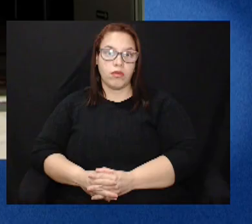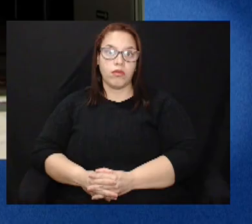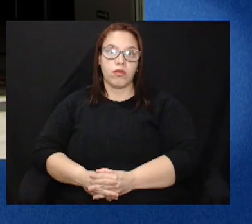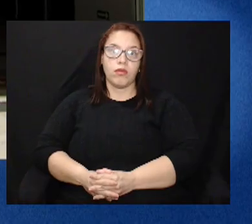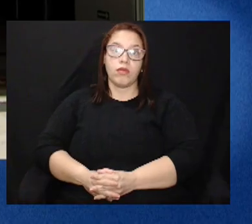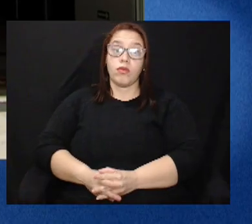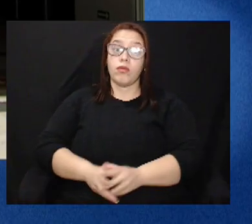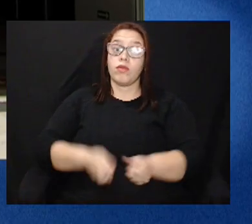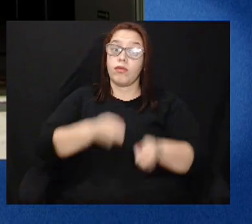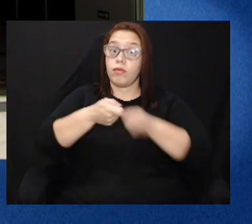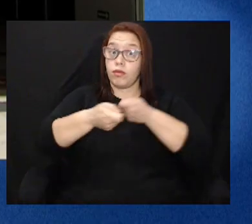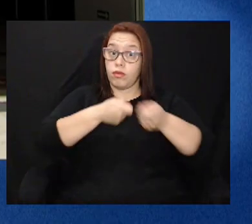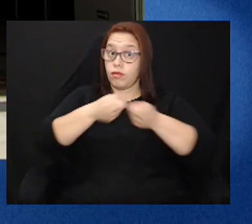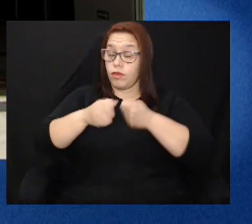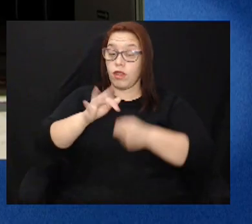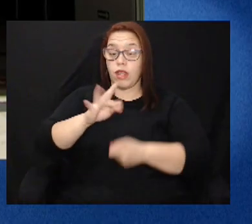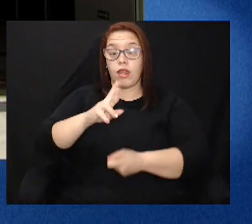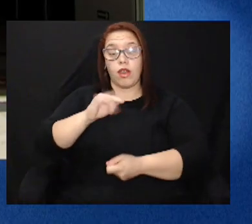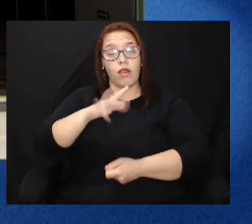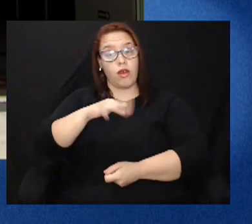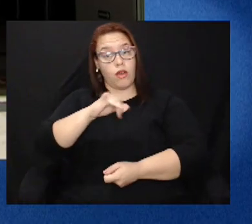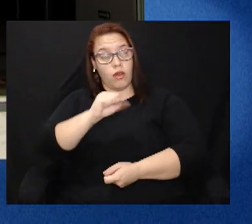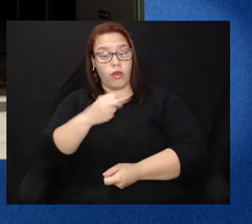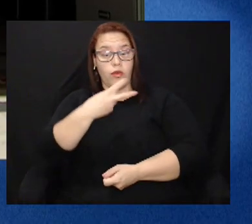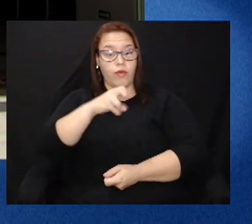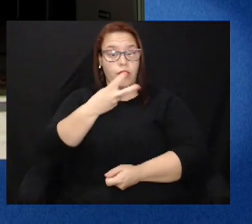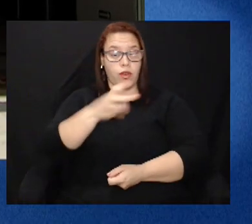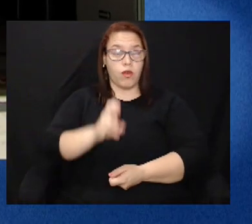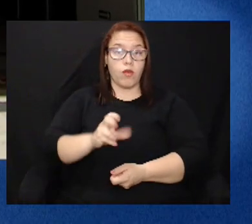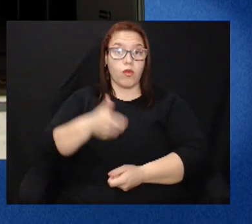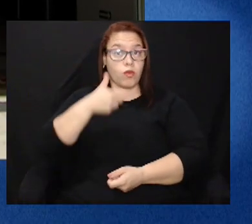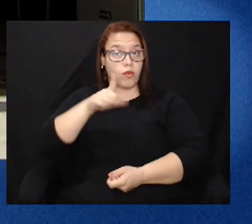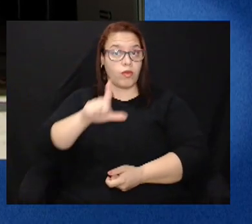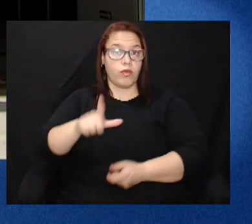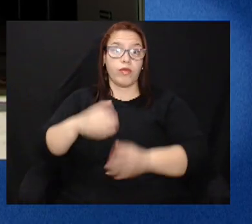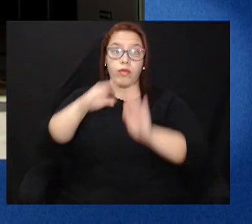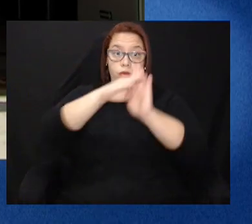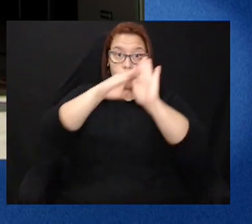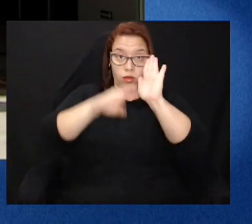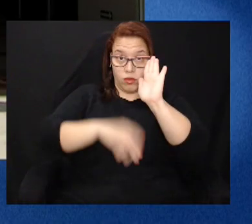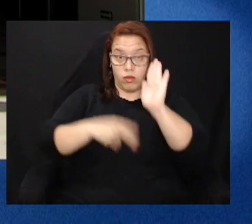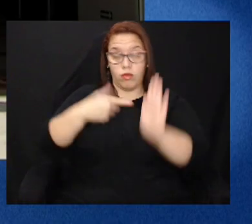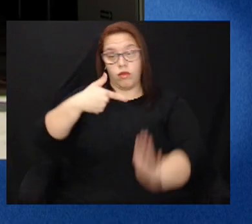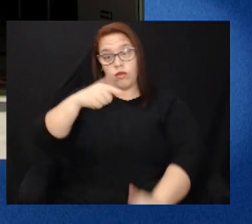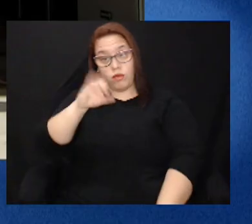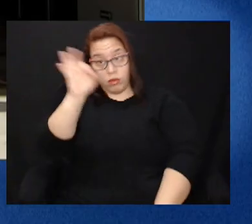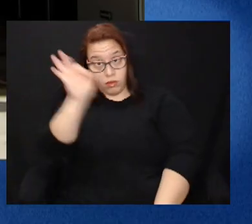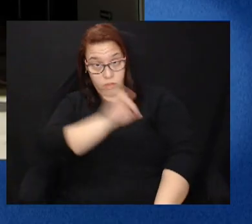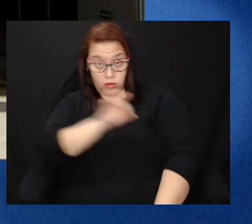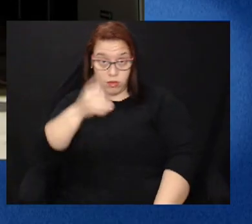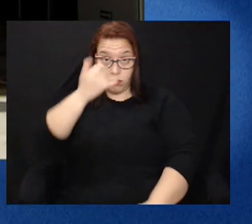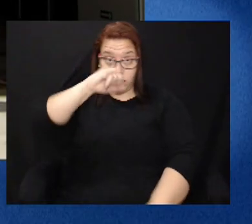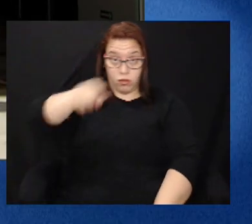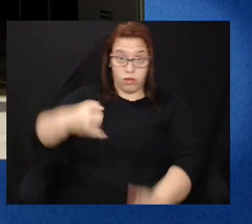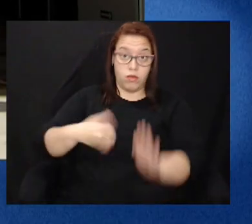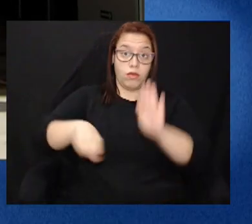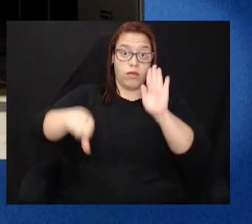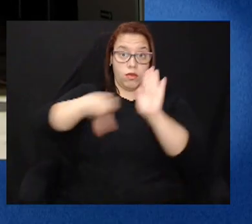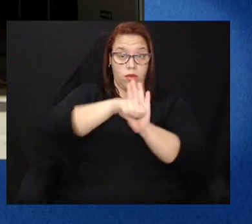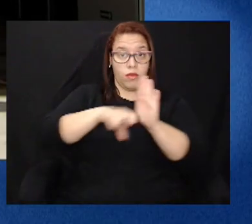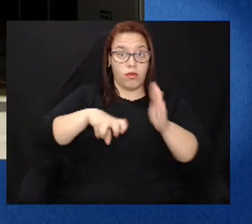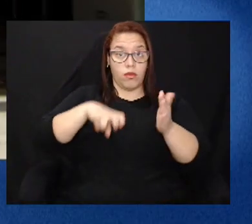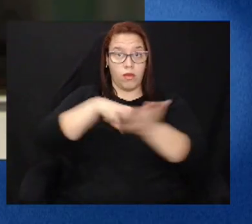Negociações do Refis 2025 concede desconto de até 70% em juros e multas para as chamadas